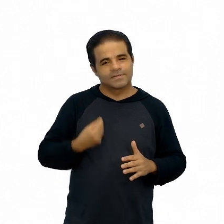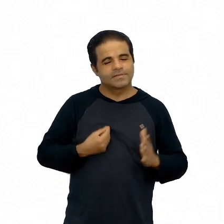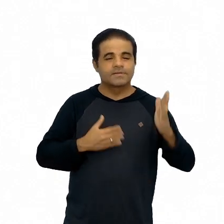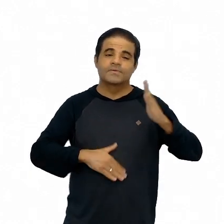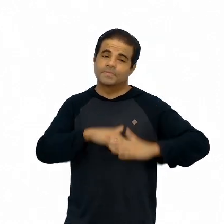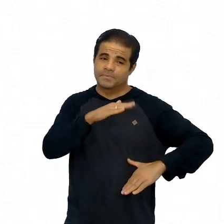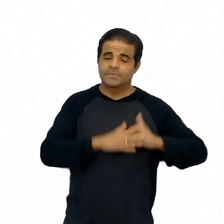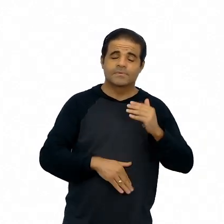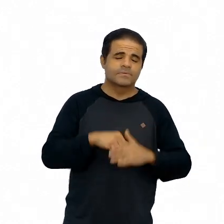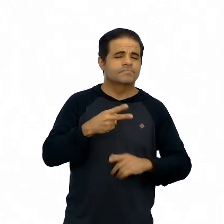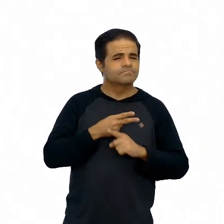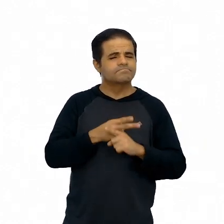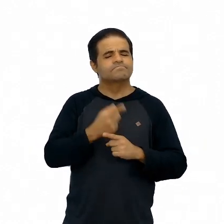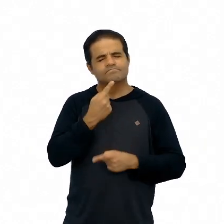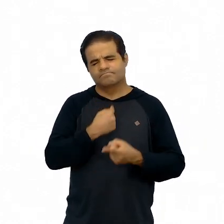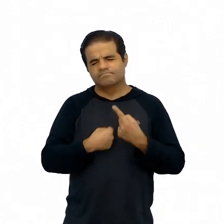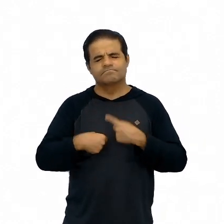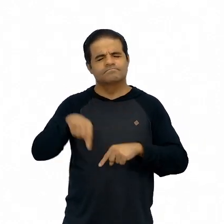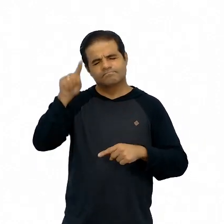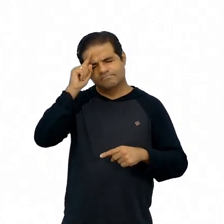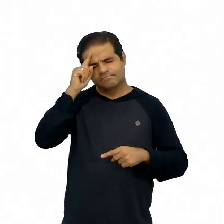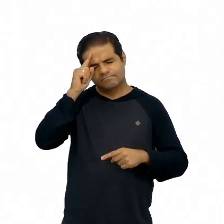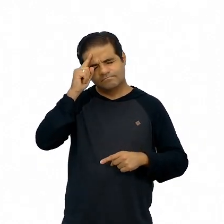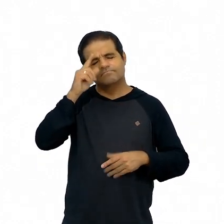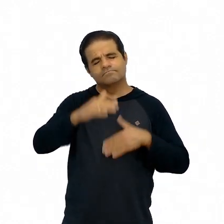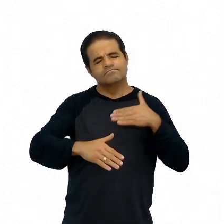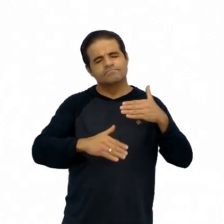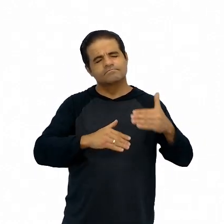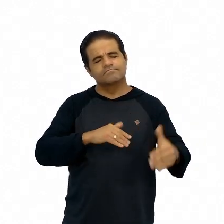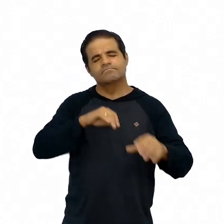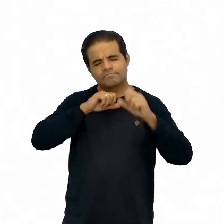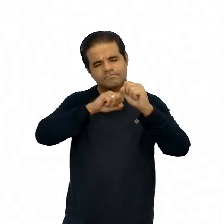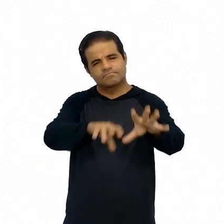práticas, buscando o aprimoramento do processo de